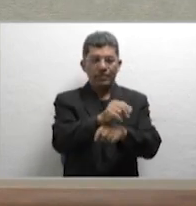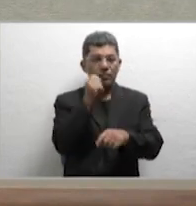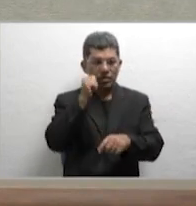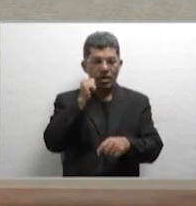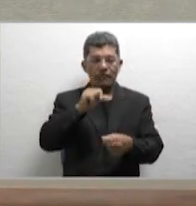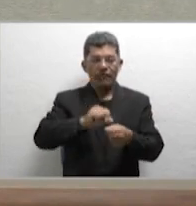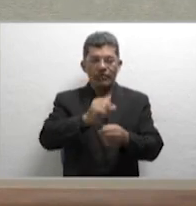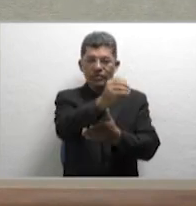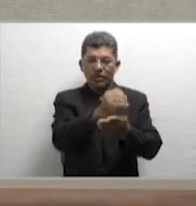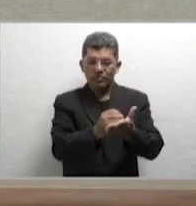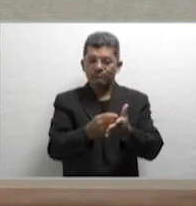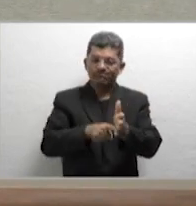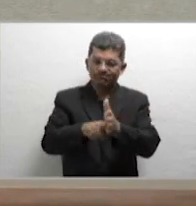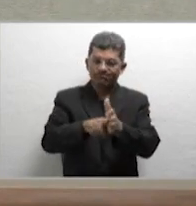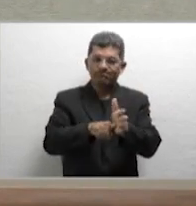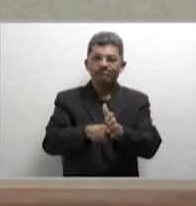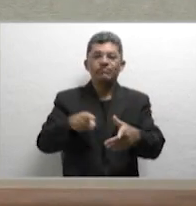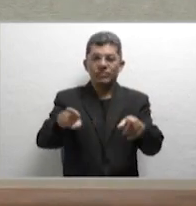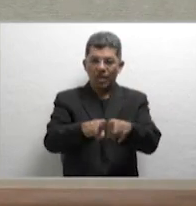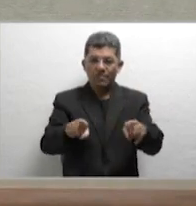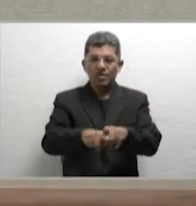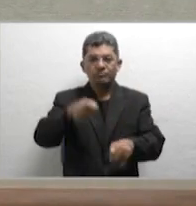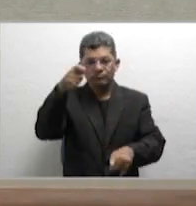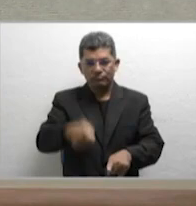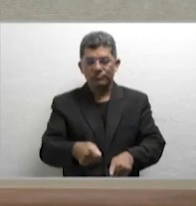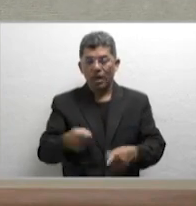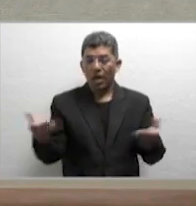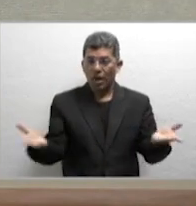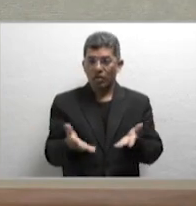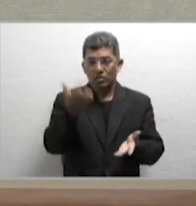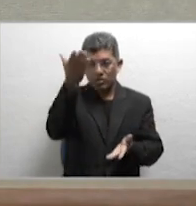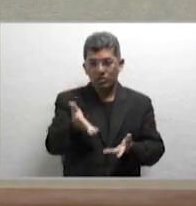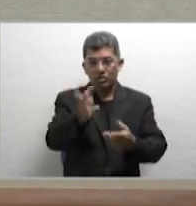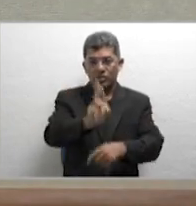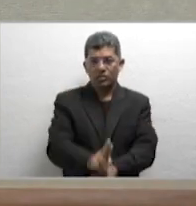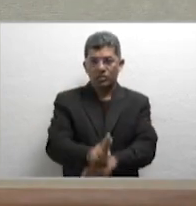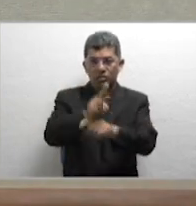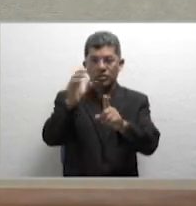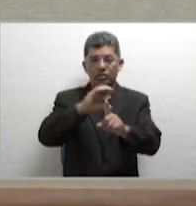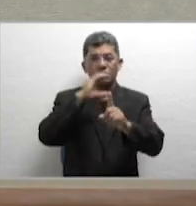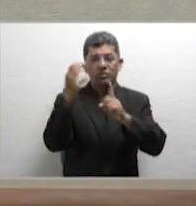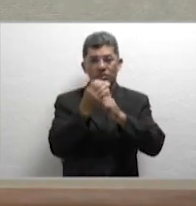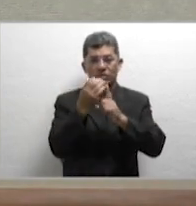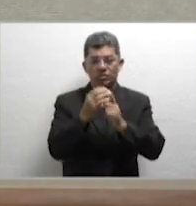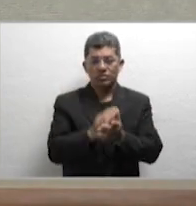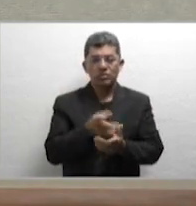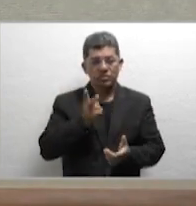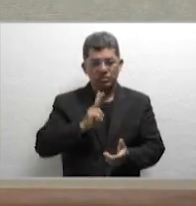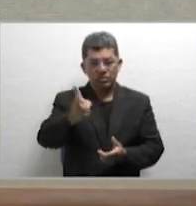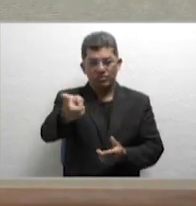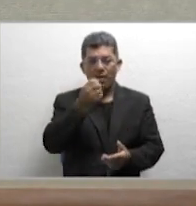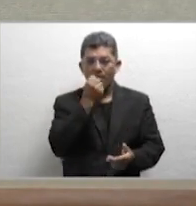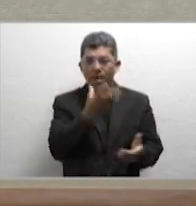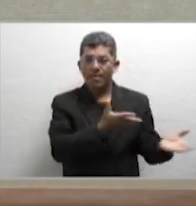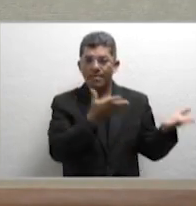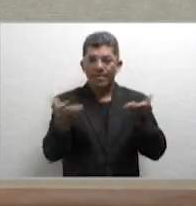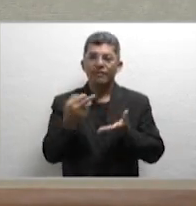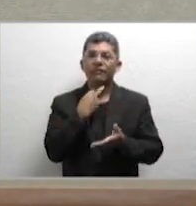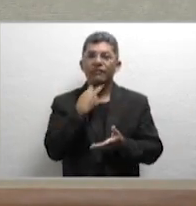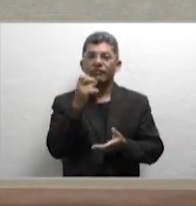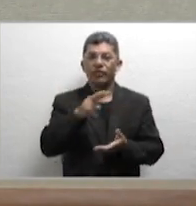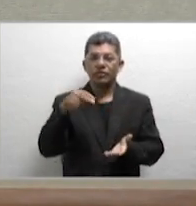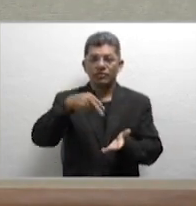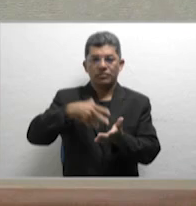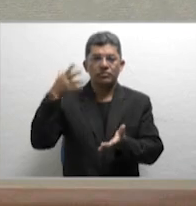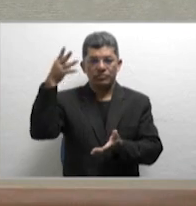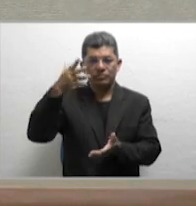para que isso seja apurado também. E passo a palavra ao representante dos comunitários. Sejam sempre bem-vindos. A voz aqui da